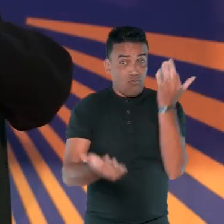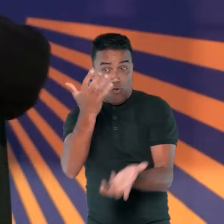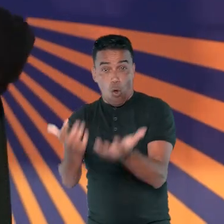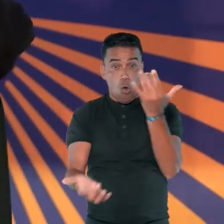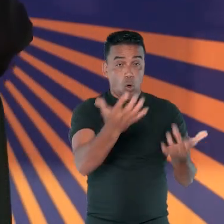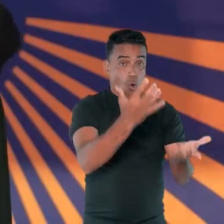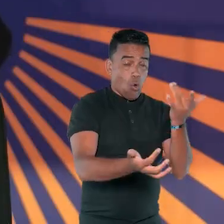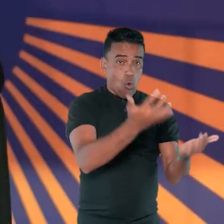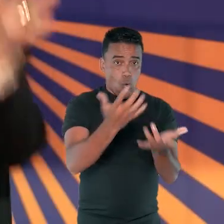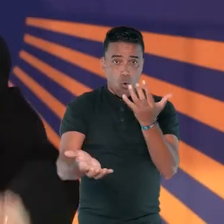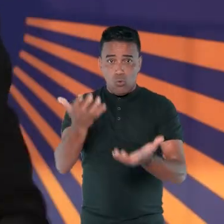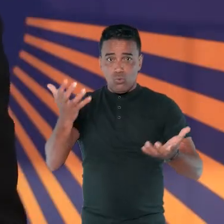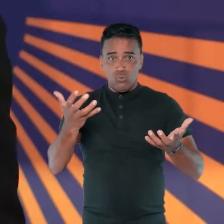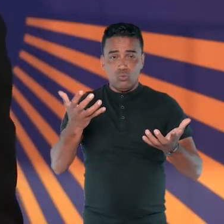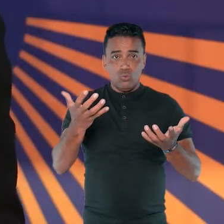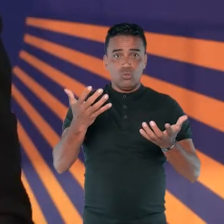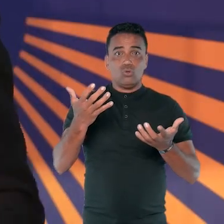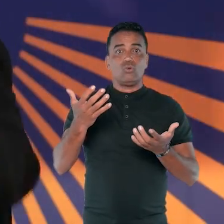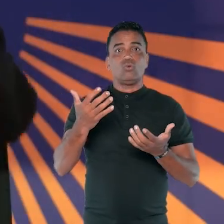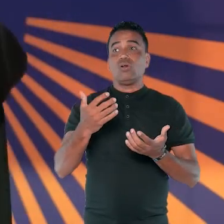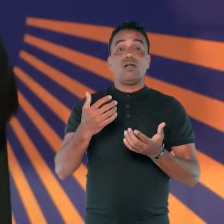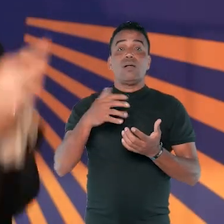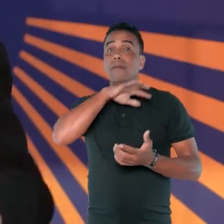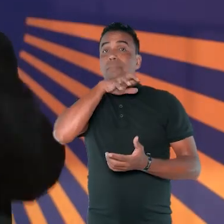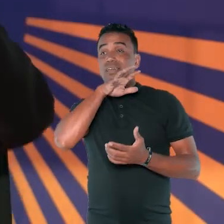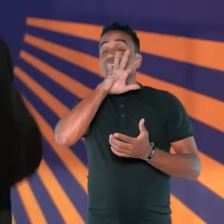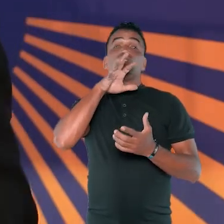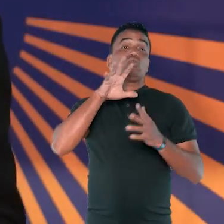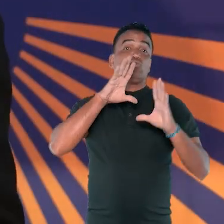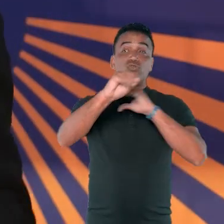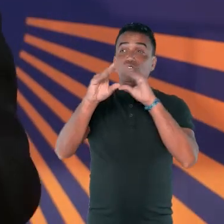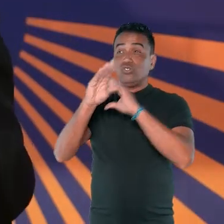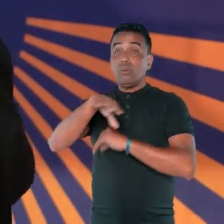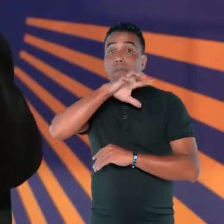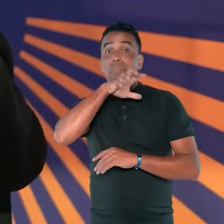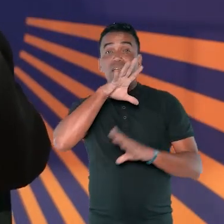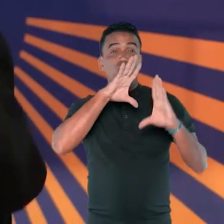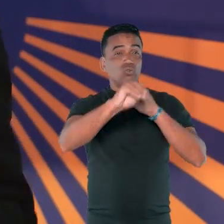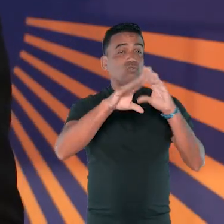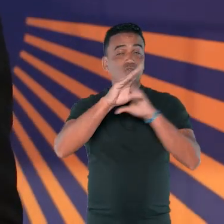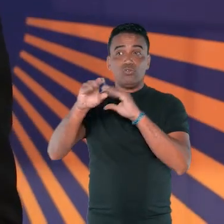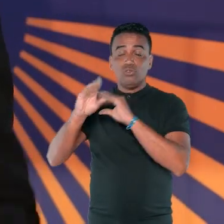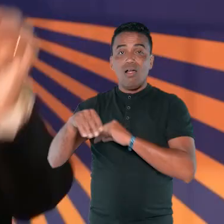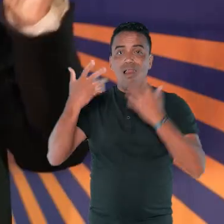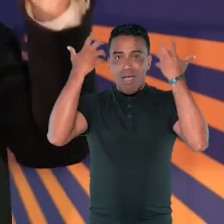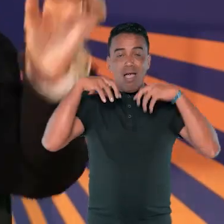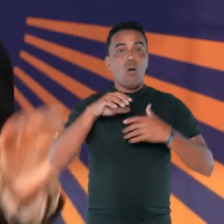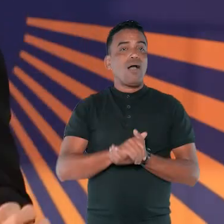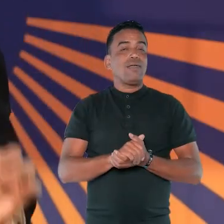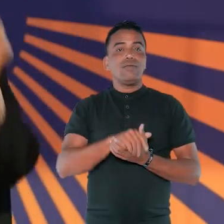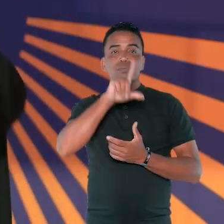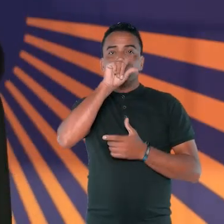pegou fogo, bicharada toda correndo, leão correndo e tal, e aí o beija-flor está